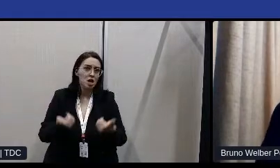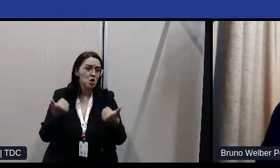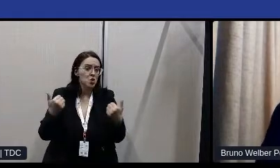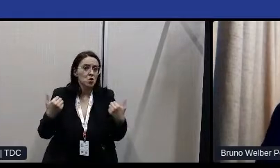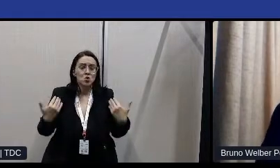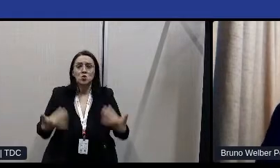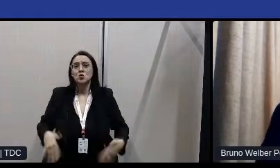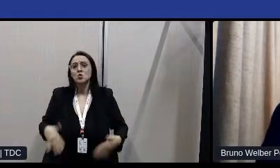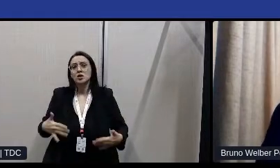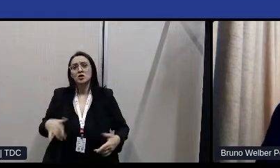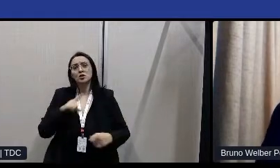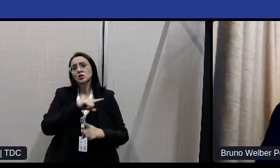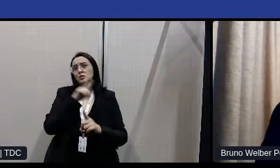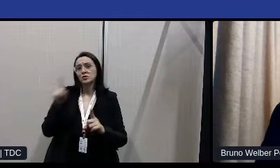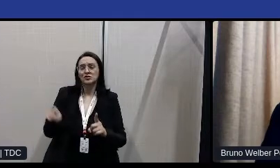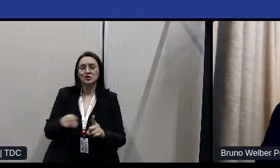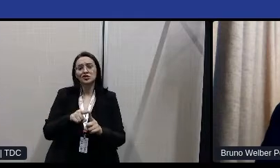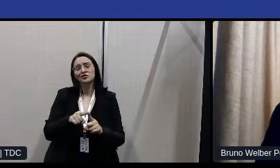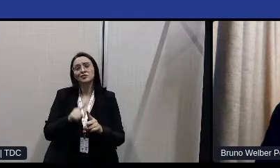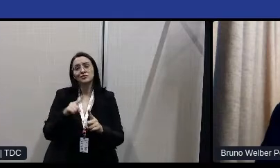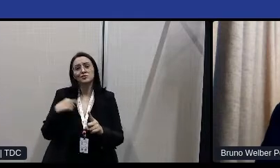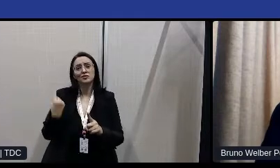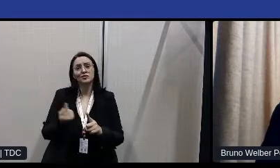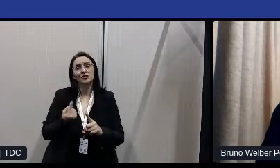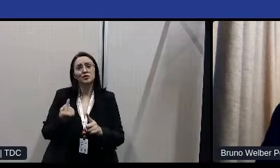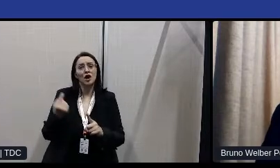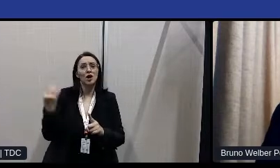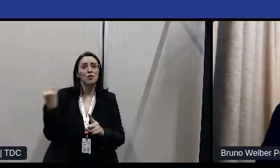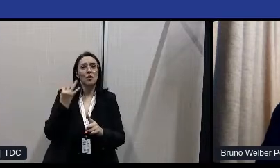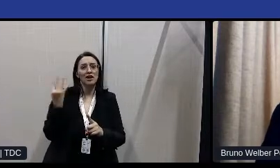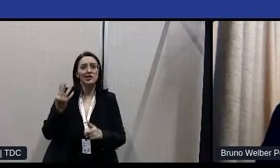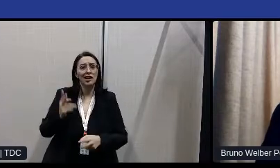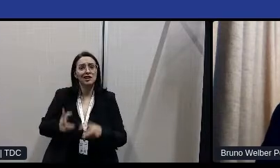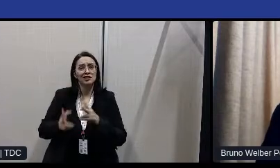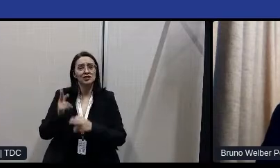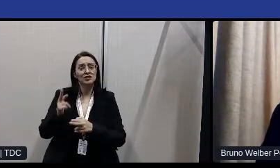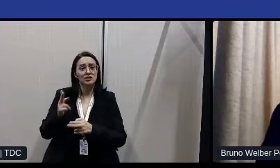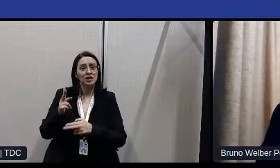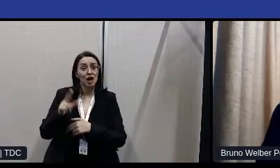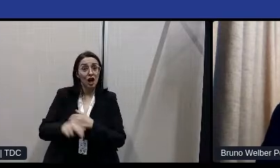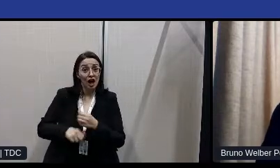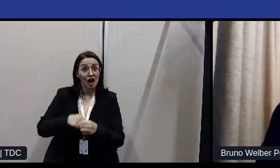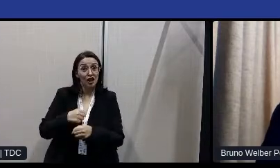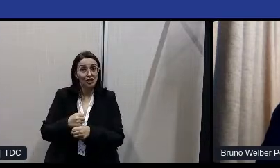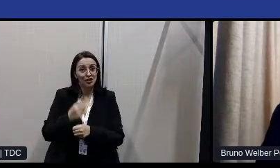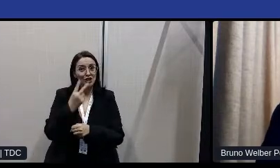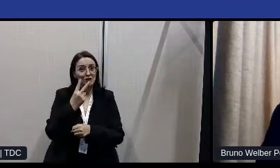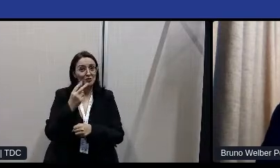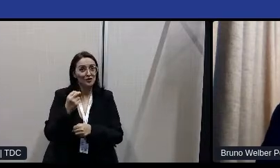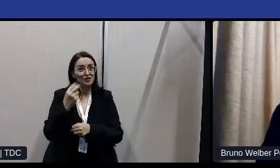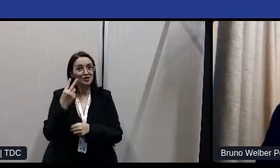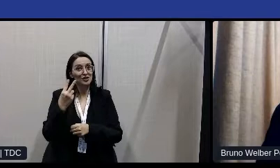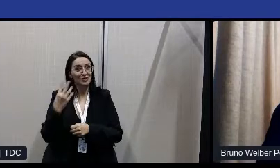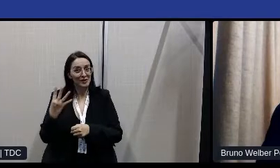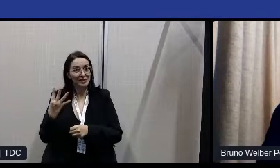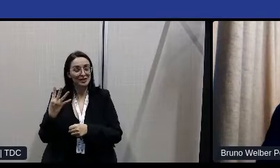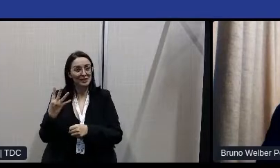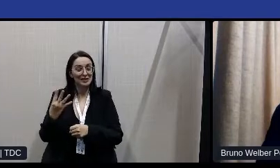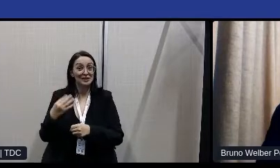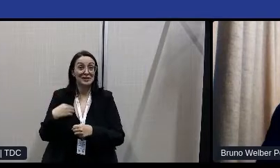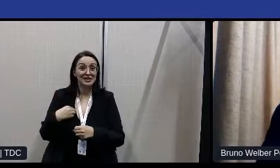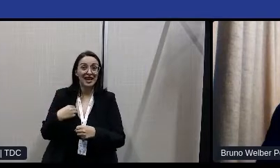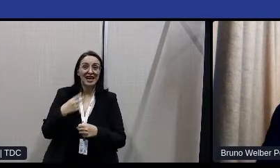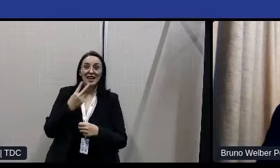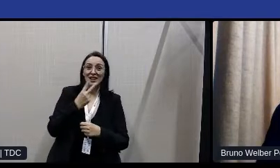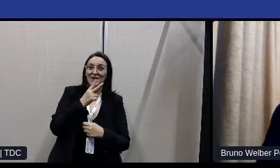Então, o nosso objetivo é que a quarta edição, em 2024, né, a gente faz é sempre de 2 em 2 anos, porque a